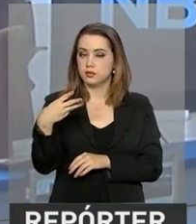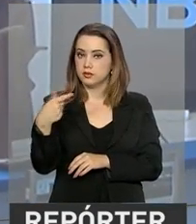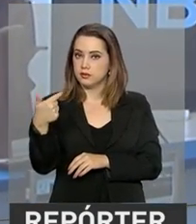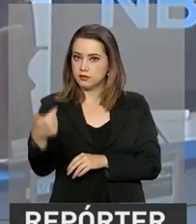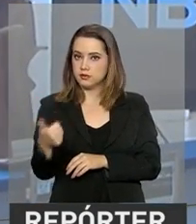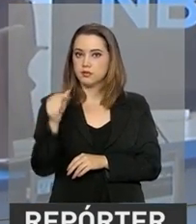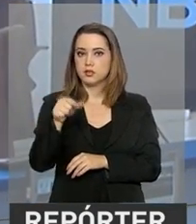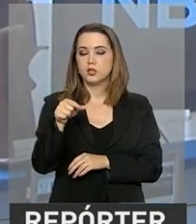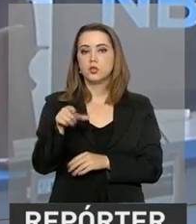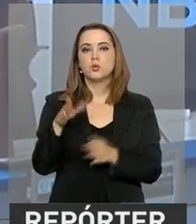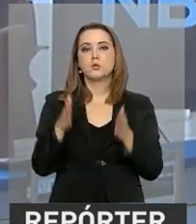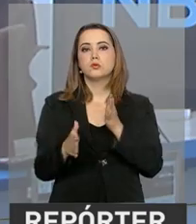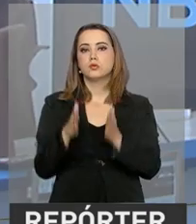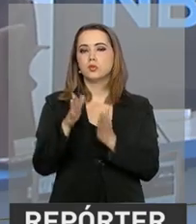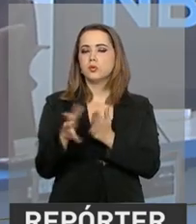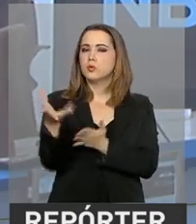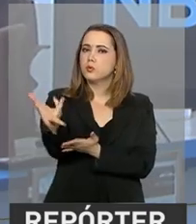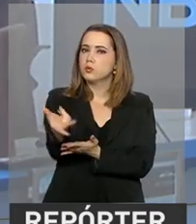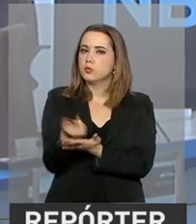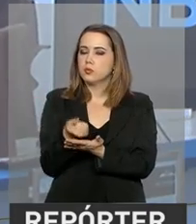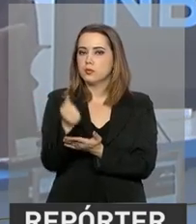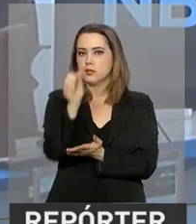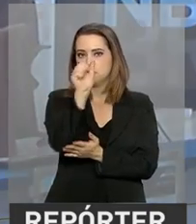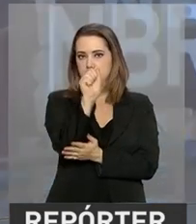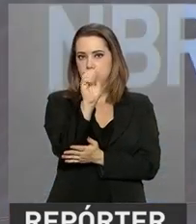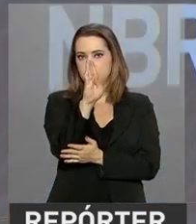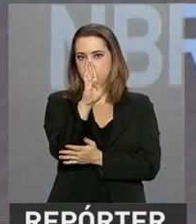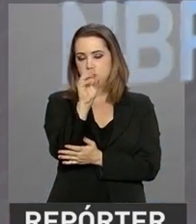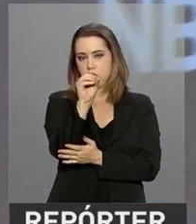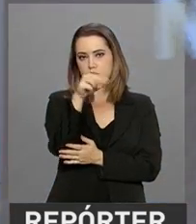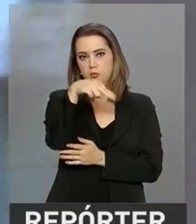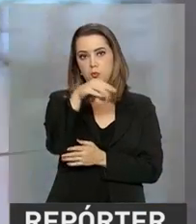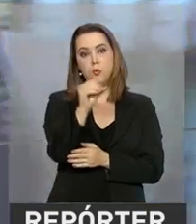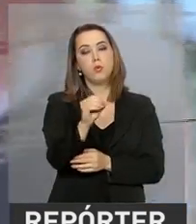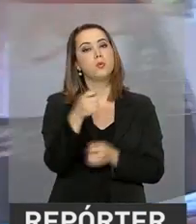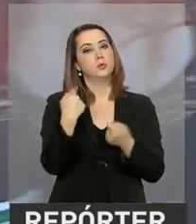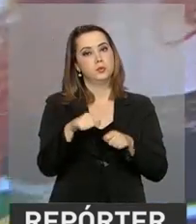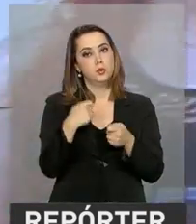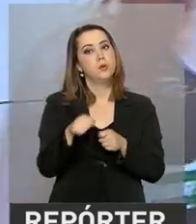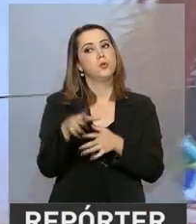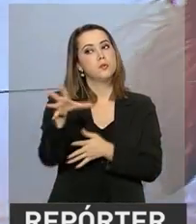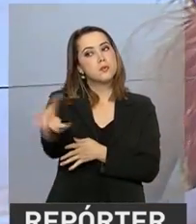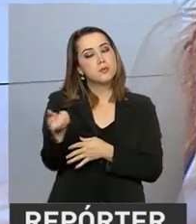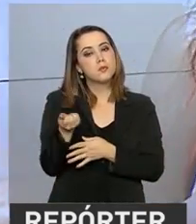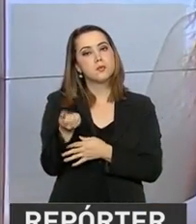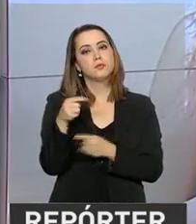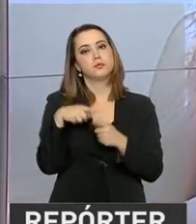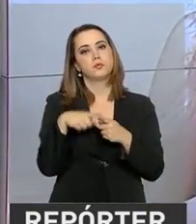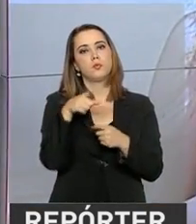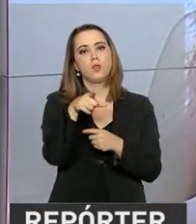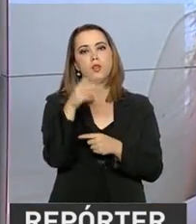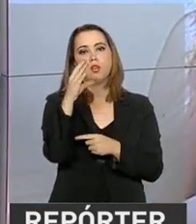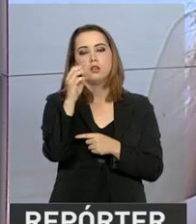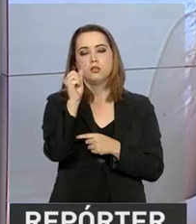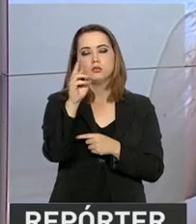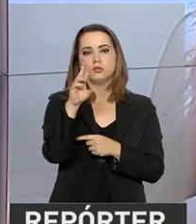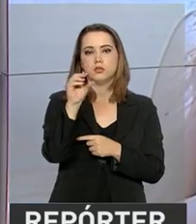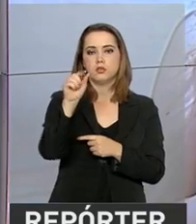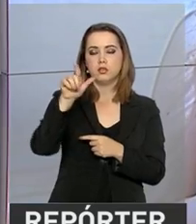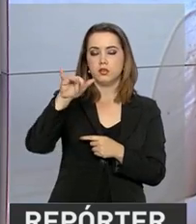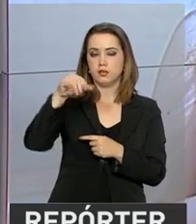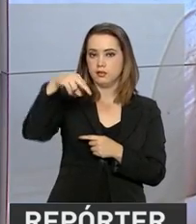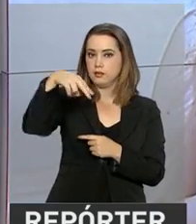salarial. Muitos trabalhadores ainda não retiraram o benefício. Vamos então conversar com a repórter Carolina Becker, que está ali no